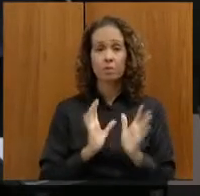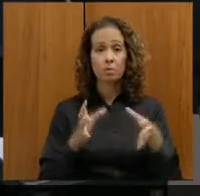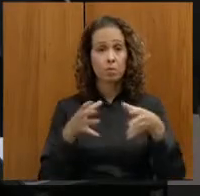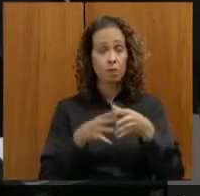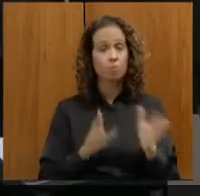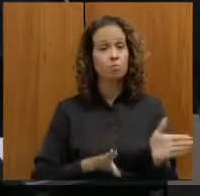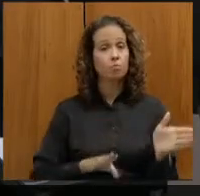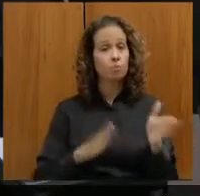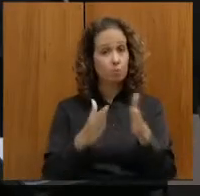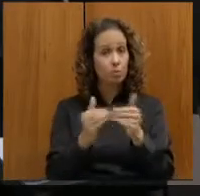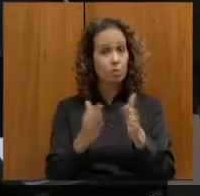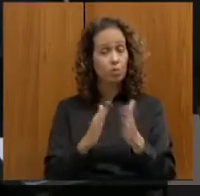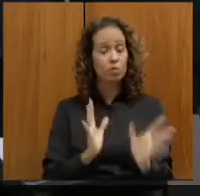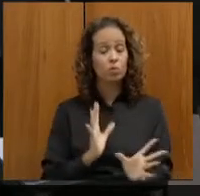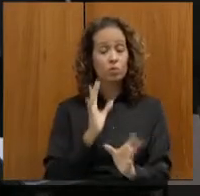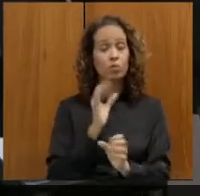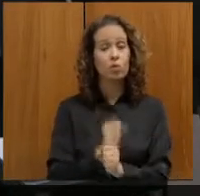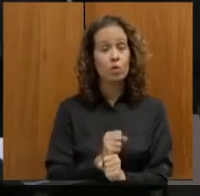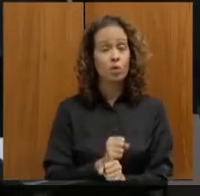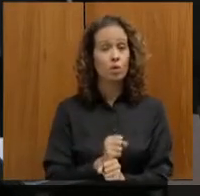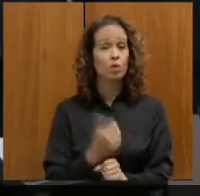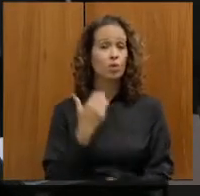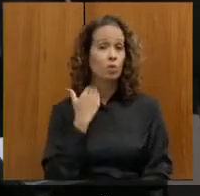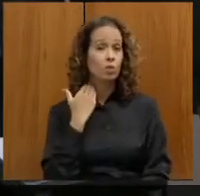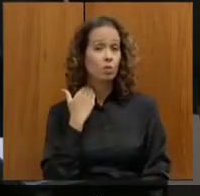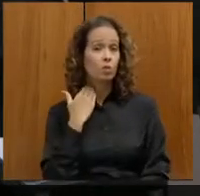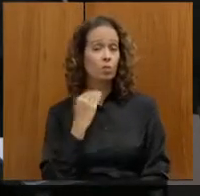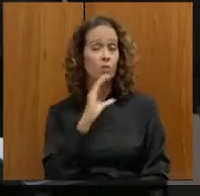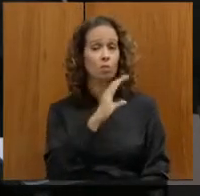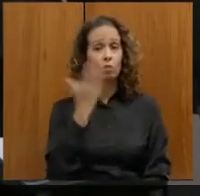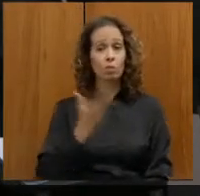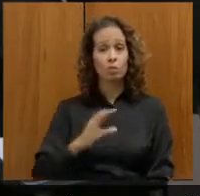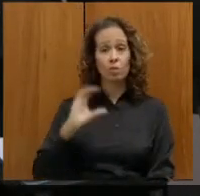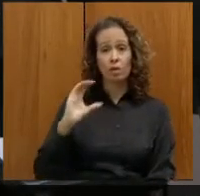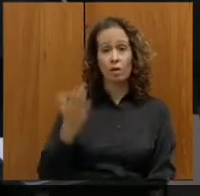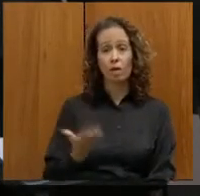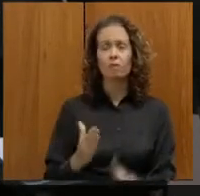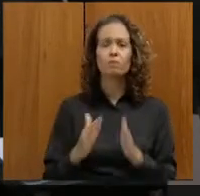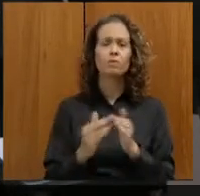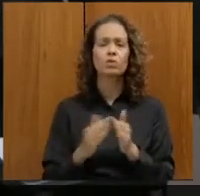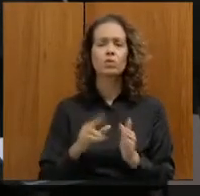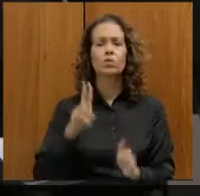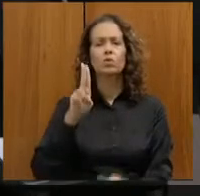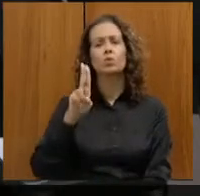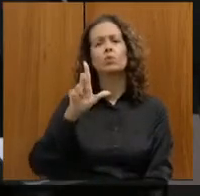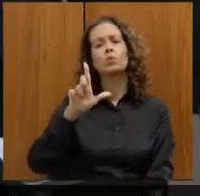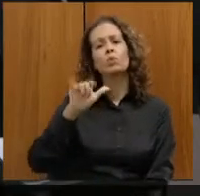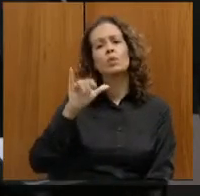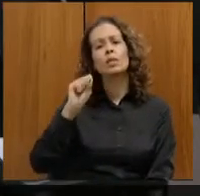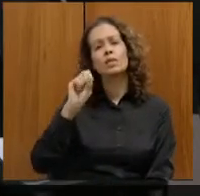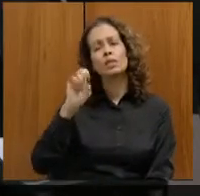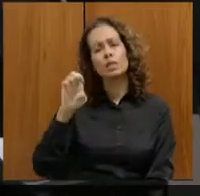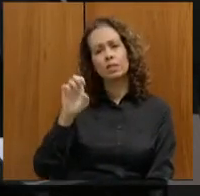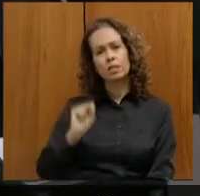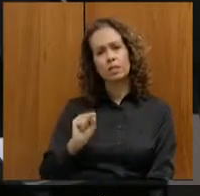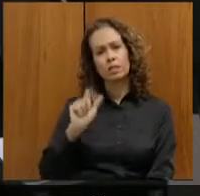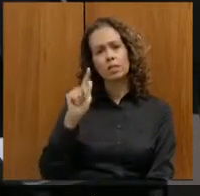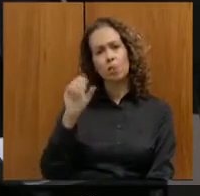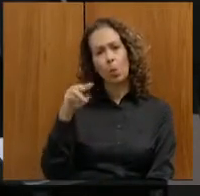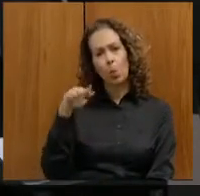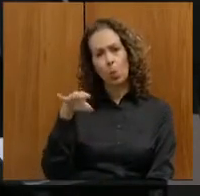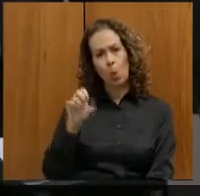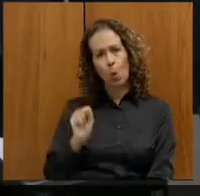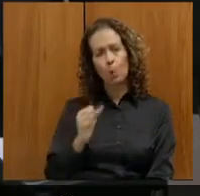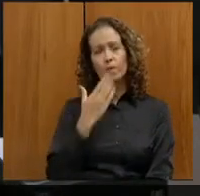saldo da conta bancária ver aqui o Deputado Ulysses Gomes repetido é que no dia dois de julho ele fez esse requerimento